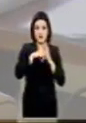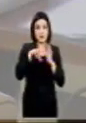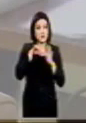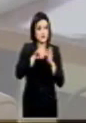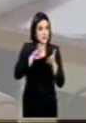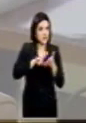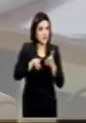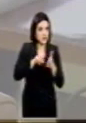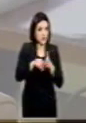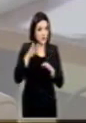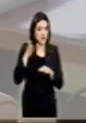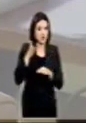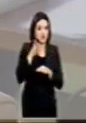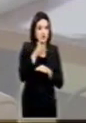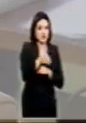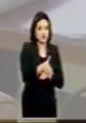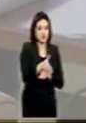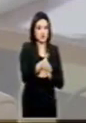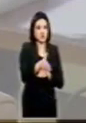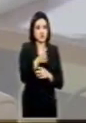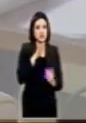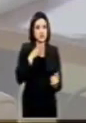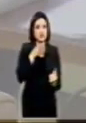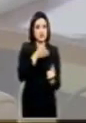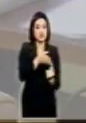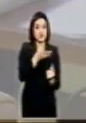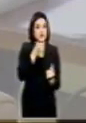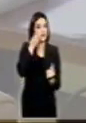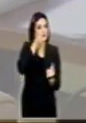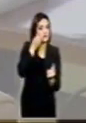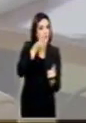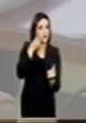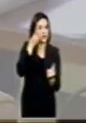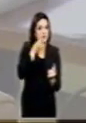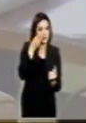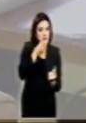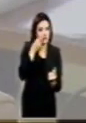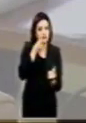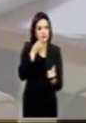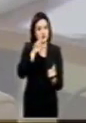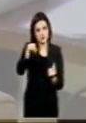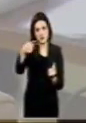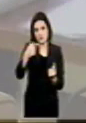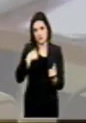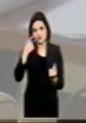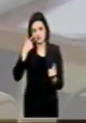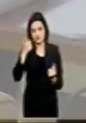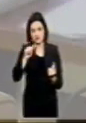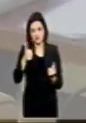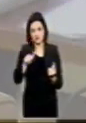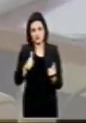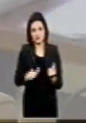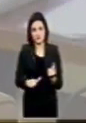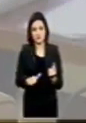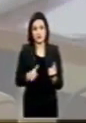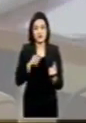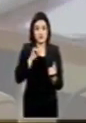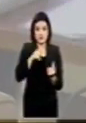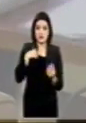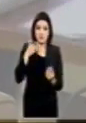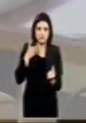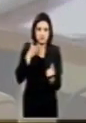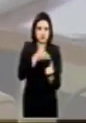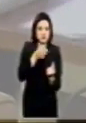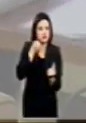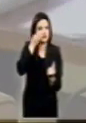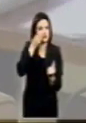direcionada a apurar conduta de congressista, e isto vou analisar mais adiante no caso concreto para saber se é ou não a